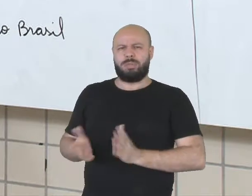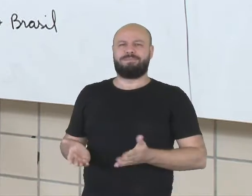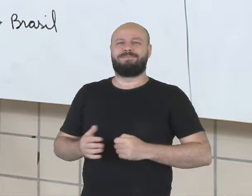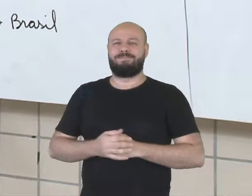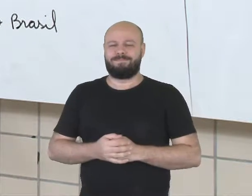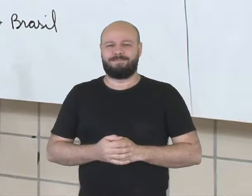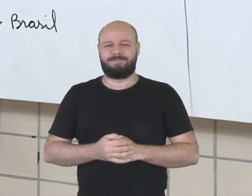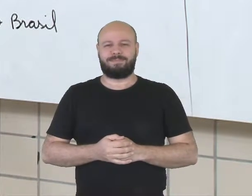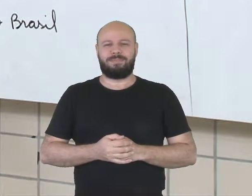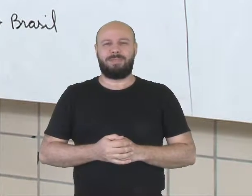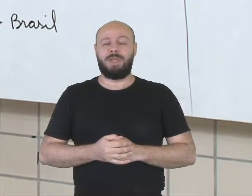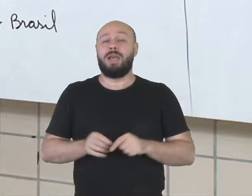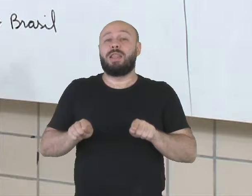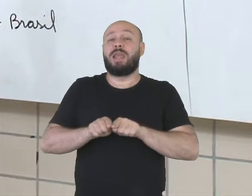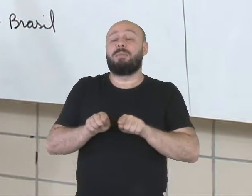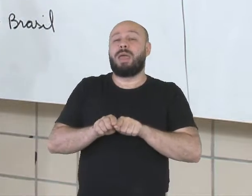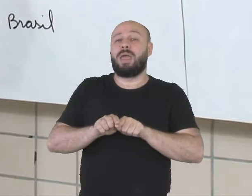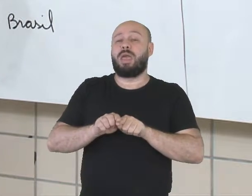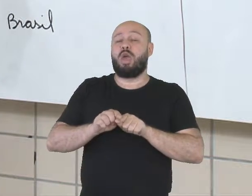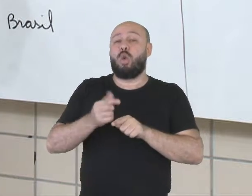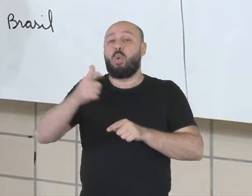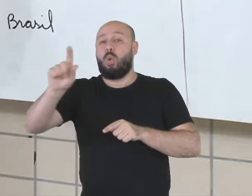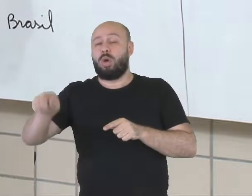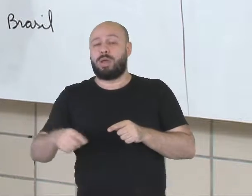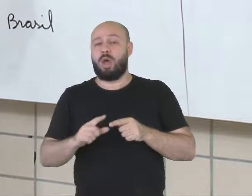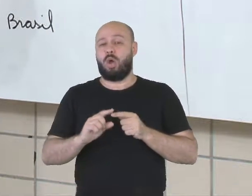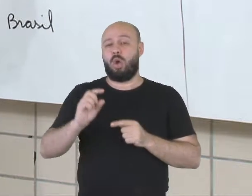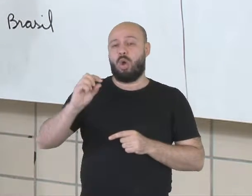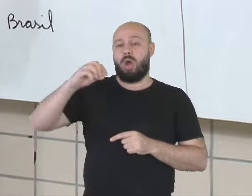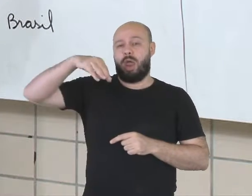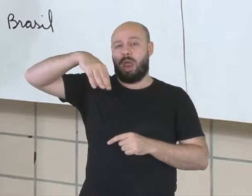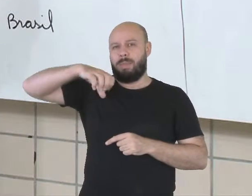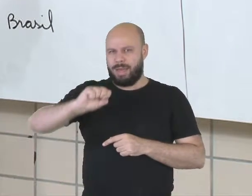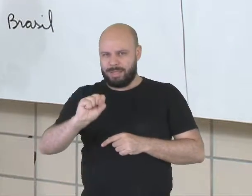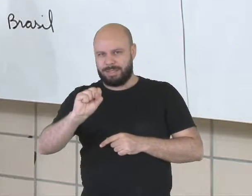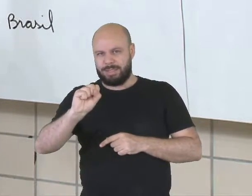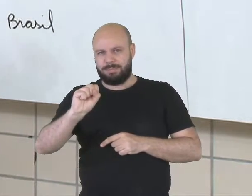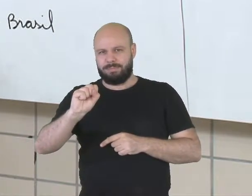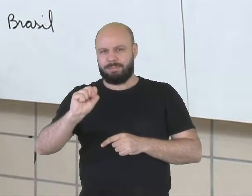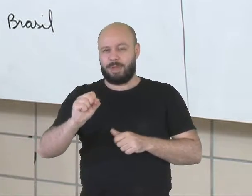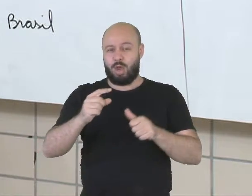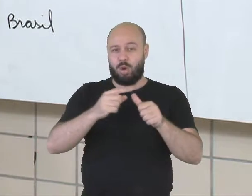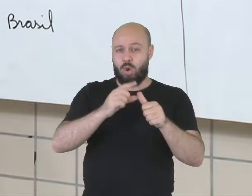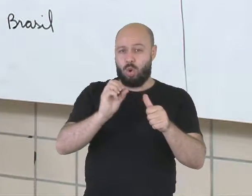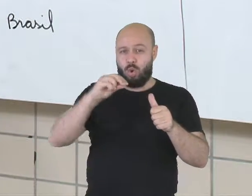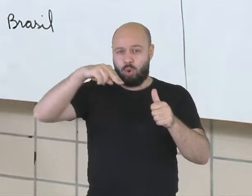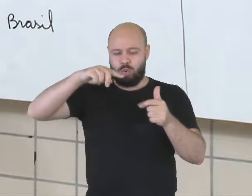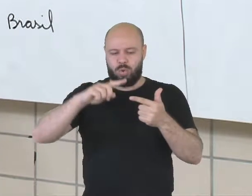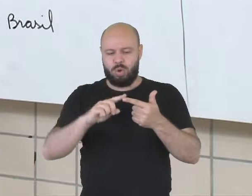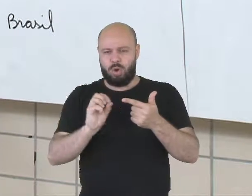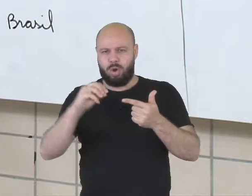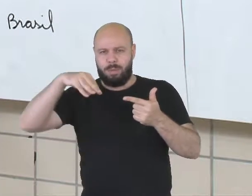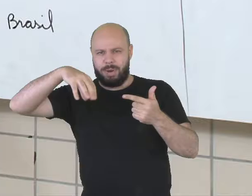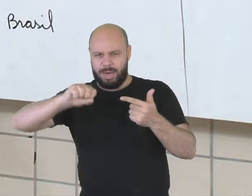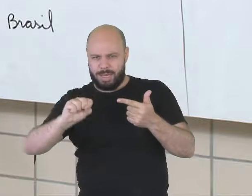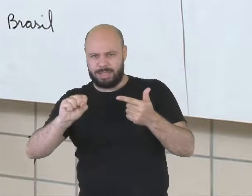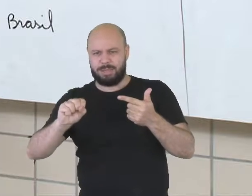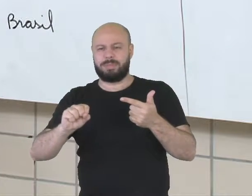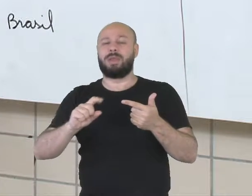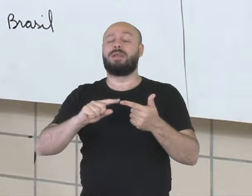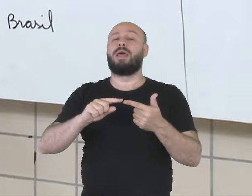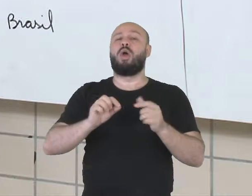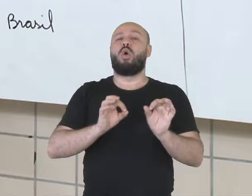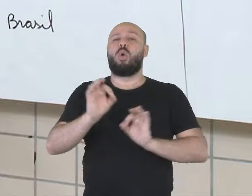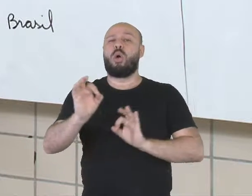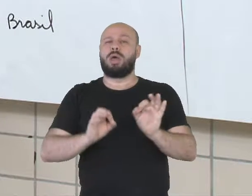conflitos. Além da ONU, nós temos a OMS. Lembra, esse ano a gente falou muito sobre a OMS, que é a Organização Mundial